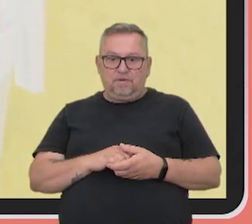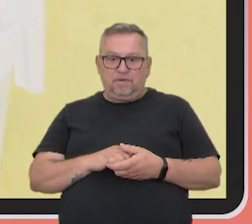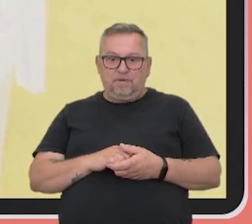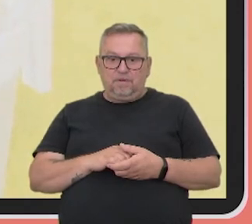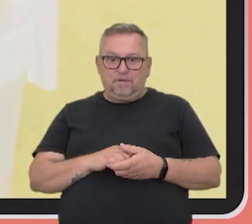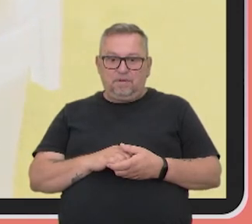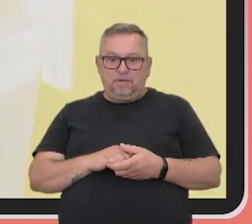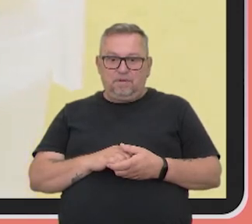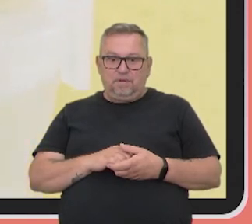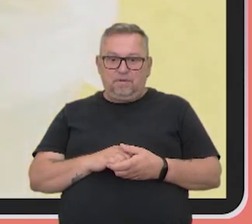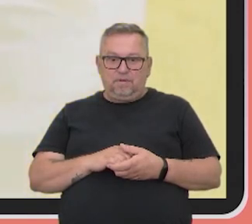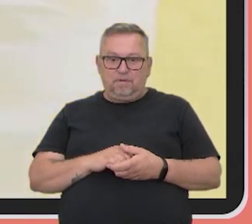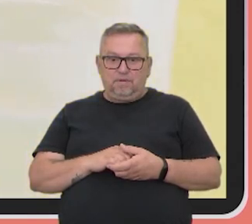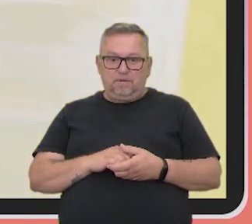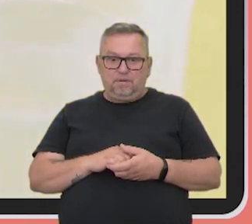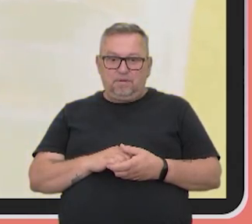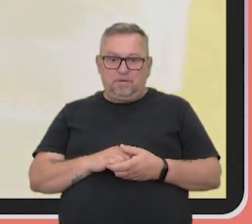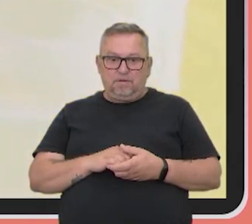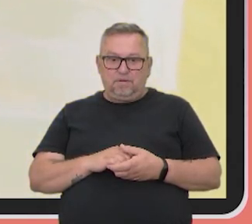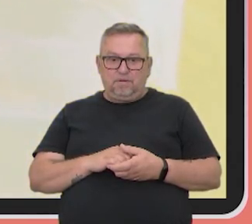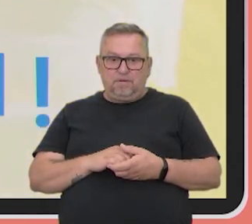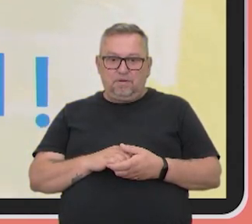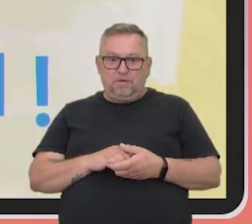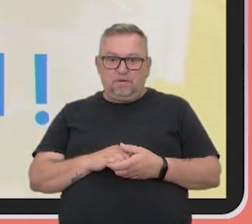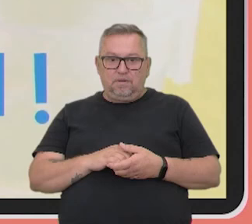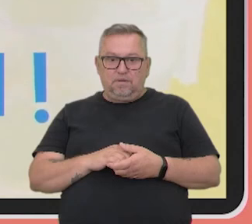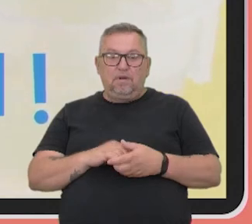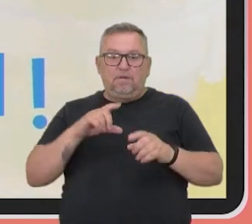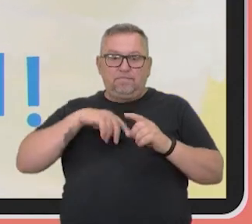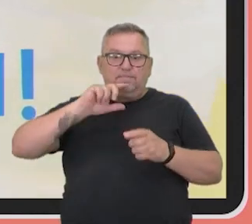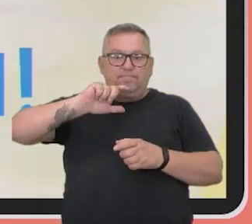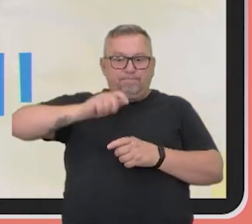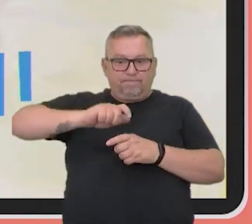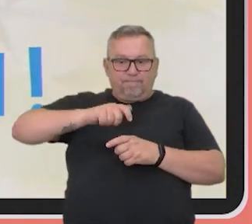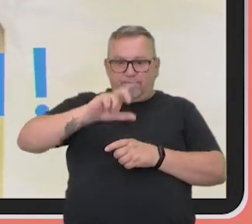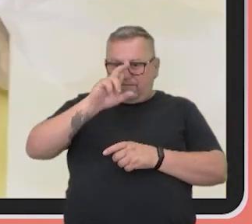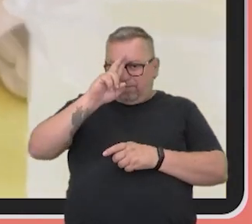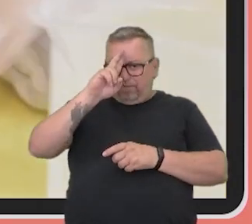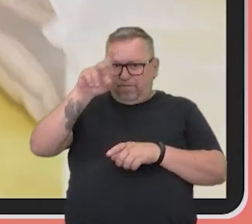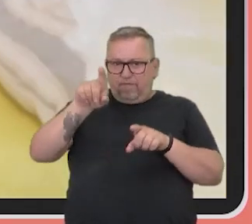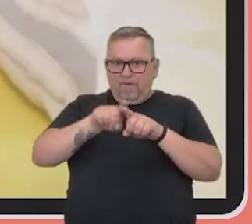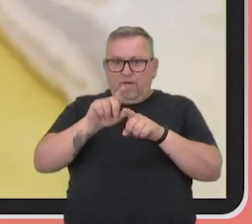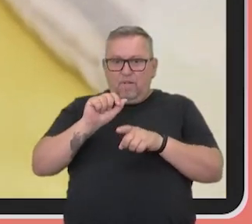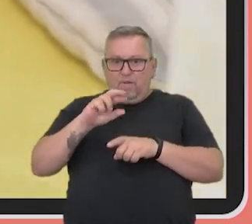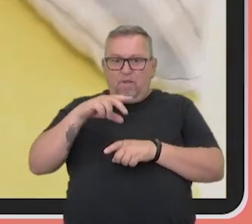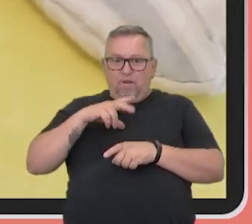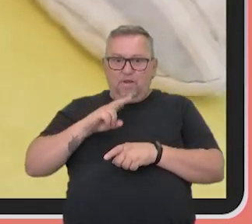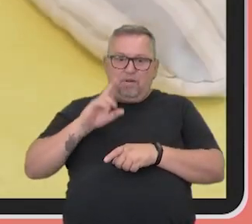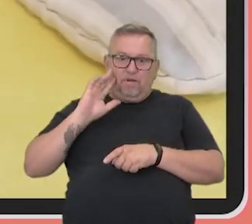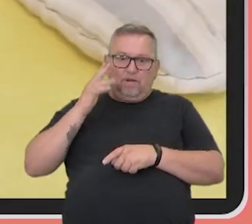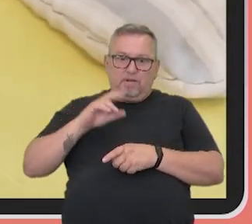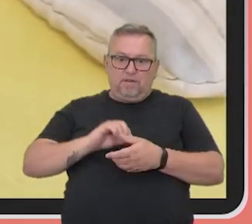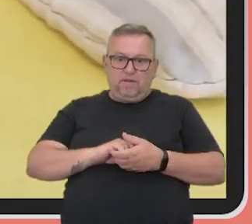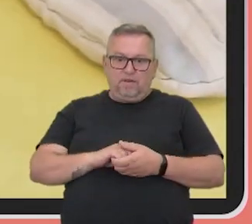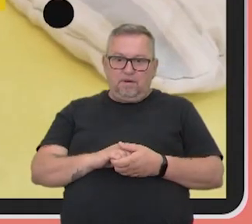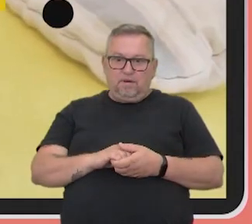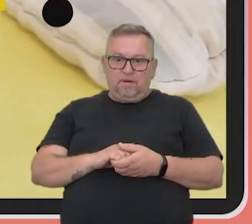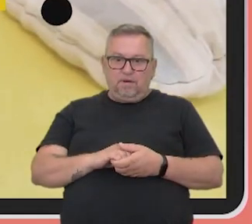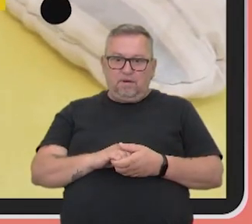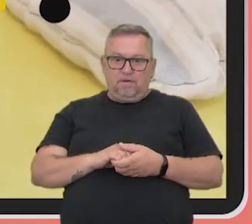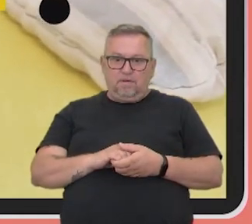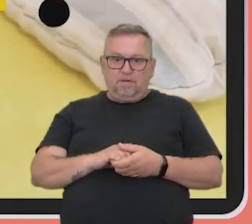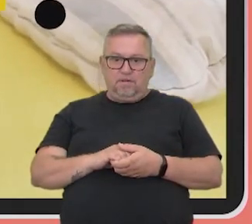e tapar bem a nossa garrafa com muita força e agora ver o que acontece.